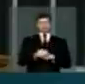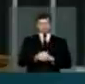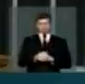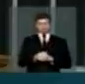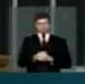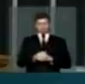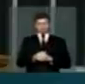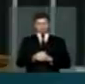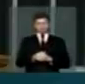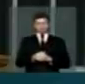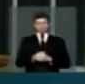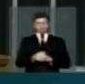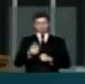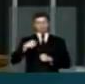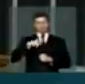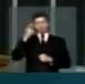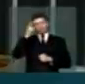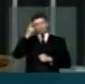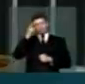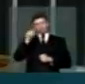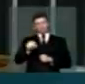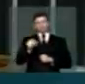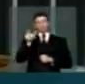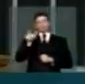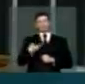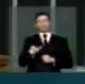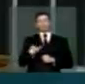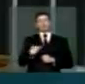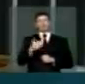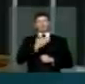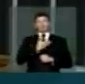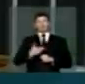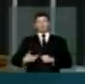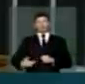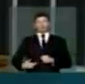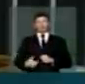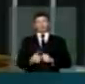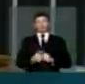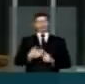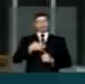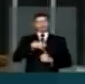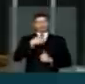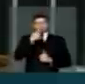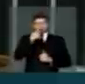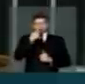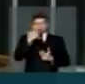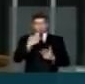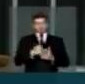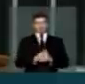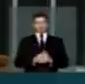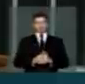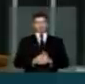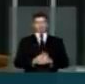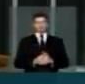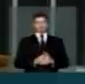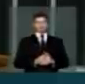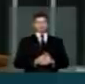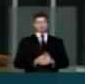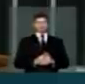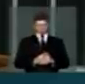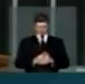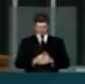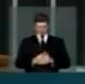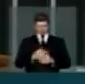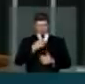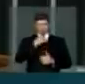se nós pensássemos dessa forma e o governo procurasse ter essa sensibilidade junto com esta casa, para